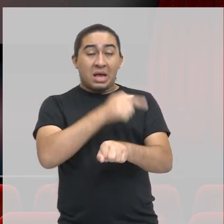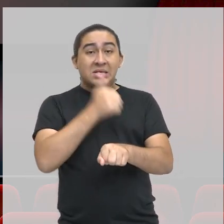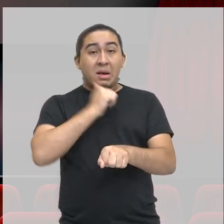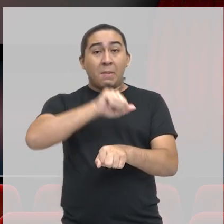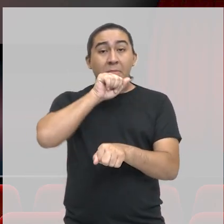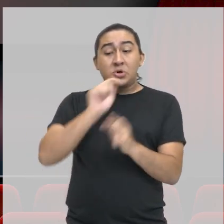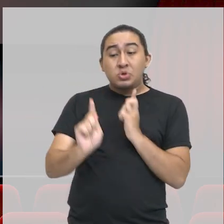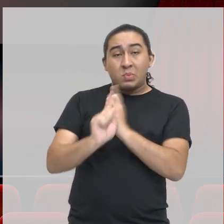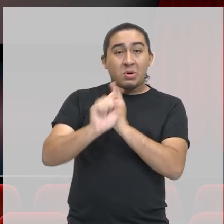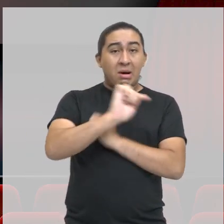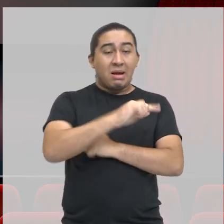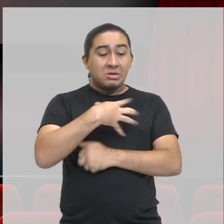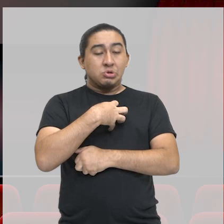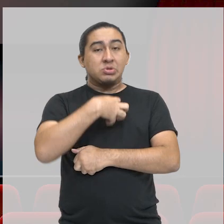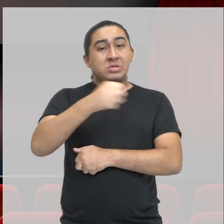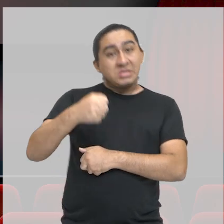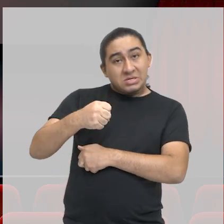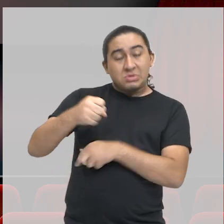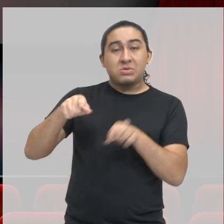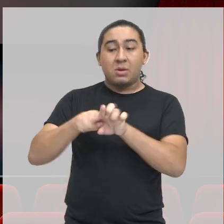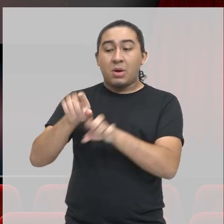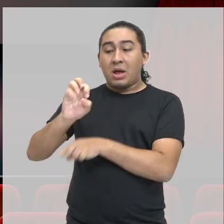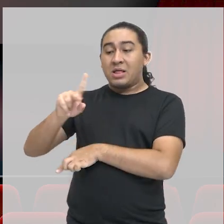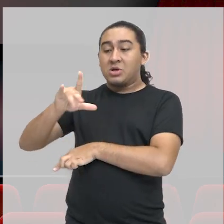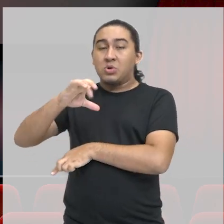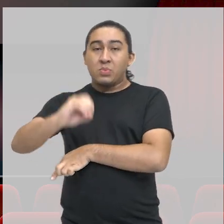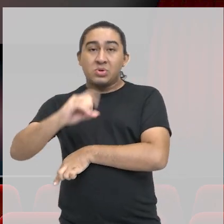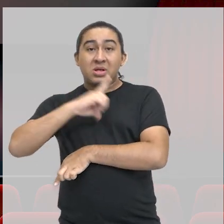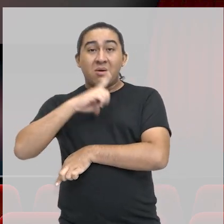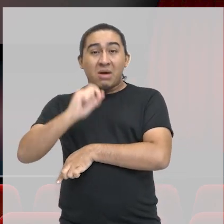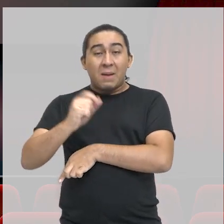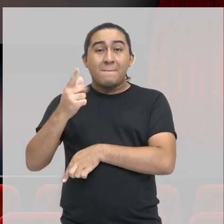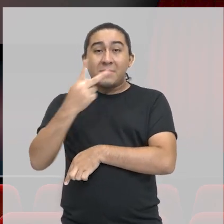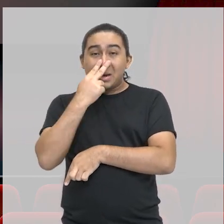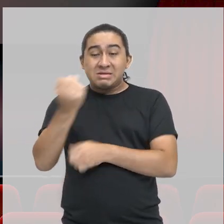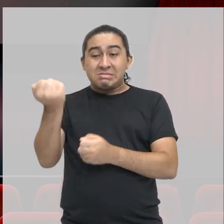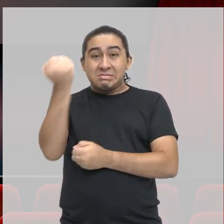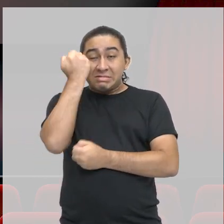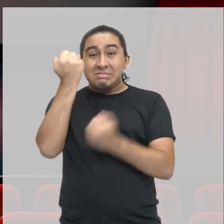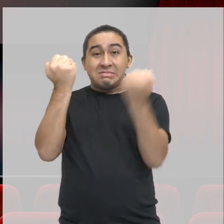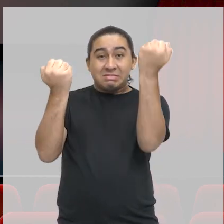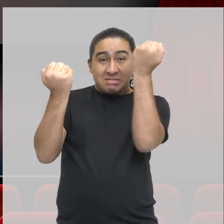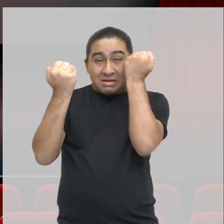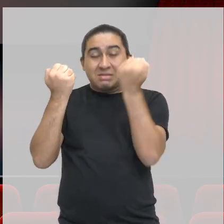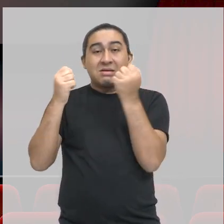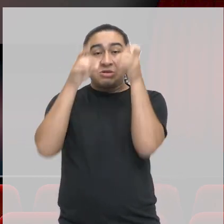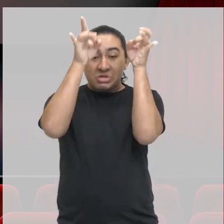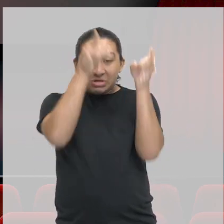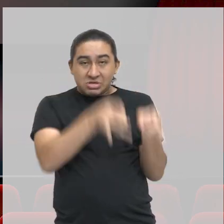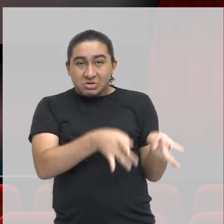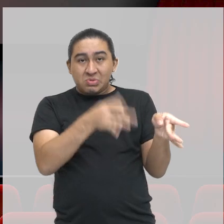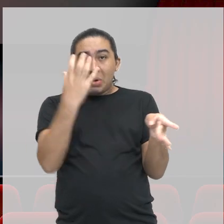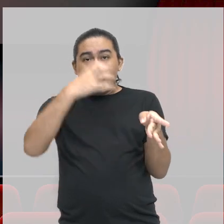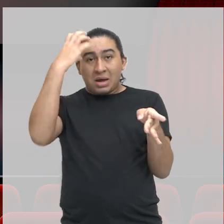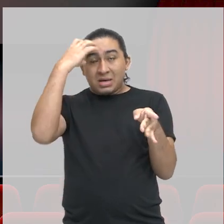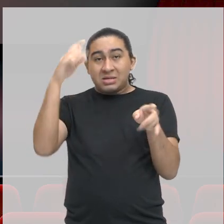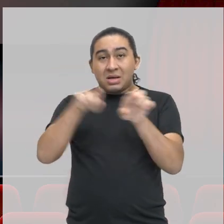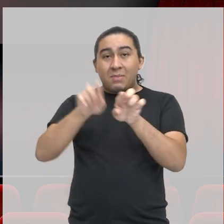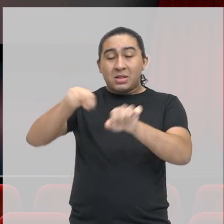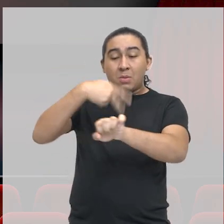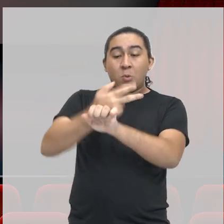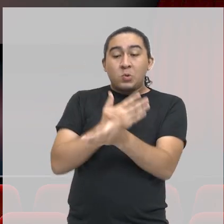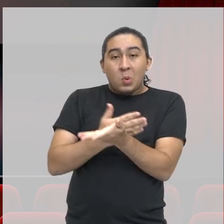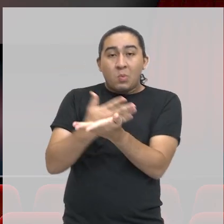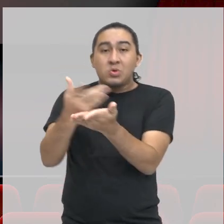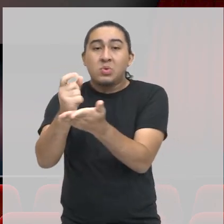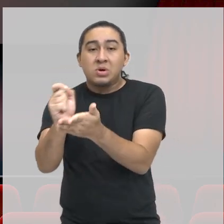ela cometeu suicídio. O Édipo furou os 2 olhos, abandonou, né, o reinado de Tebas e começou a